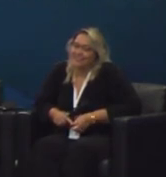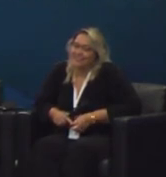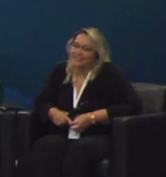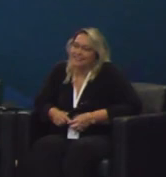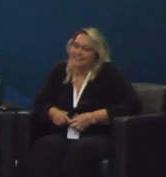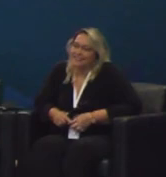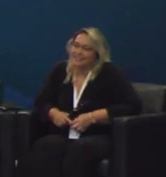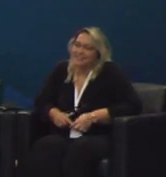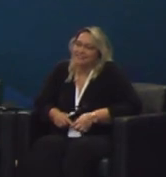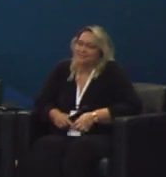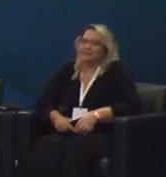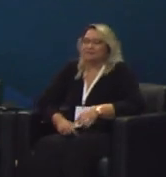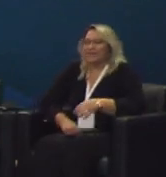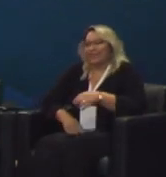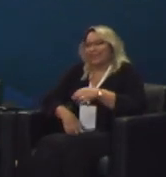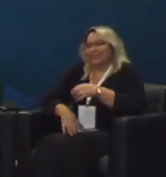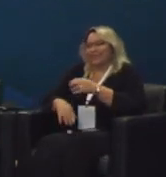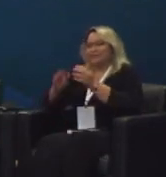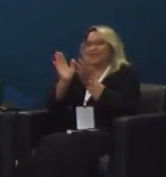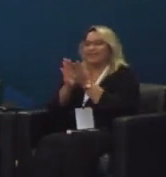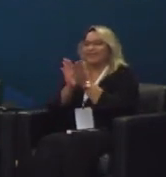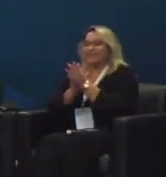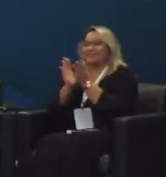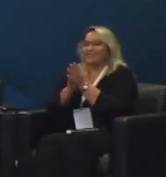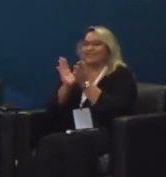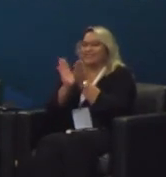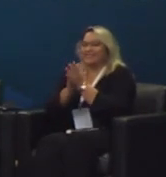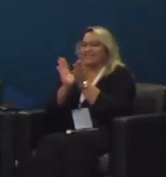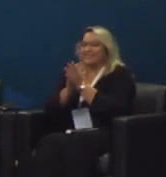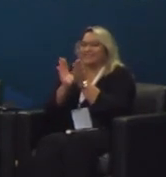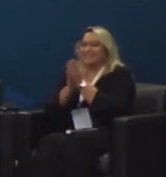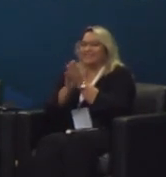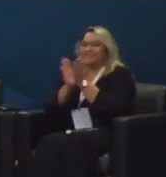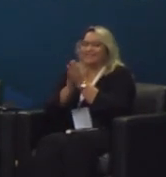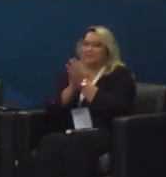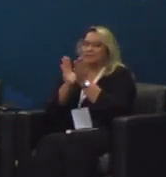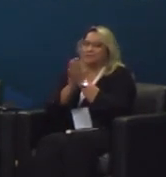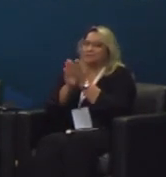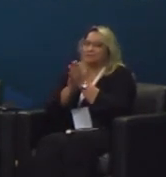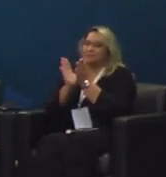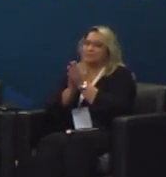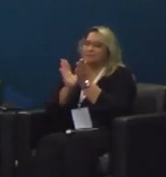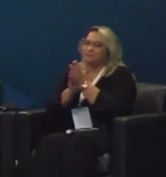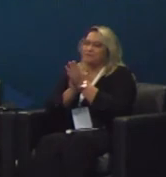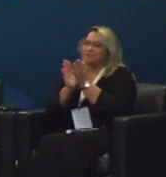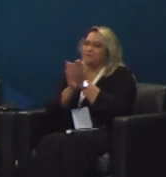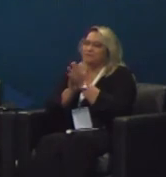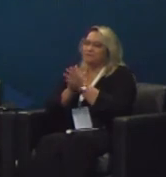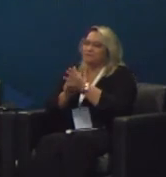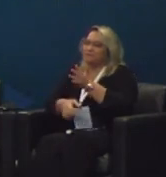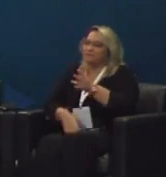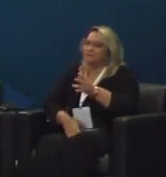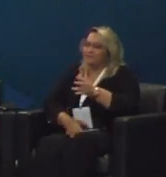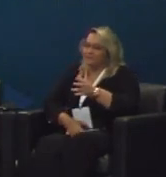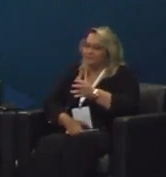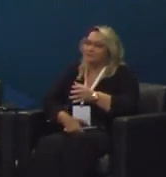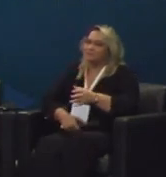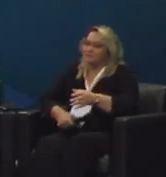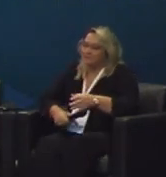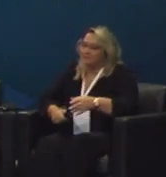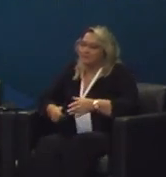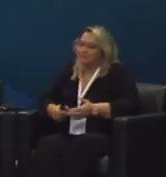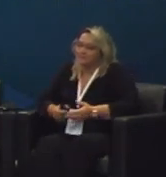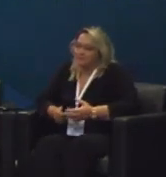nos passar. Obrigado. Ah, eu que agradeço, muito parabéns. A equipe toda de Manaus, você está dirigindo uma grande equipe, Everton.